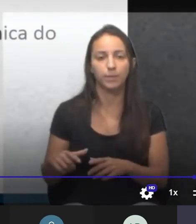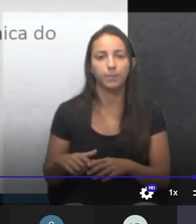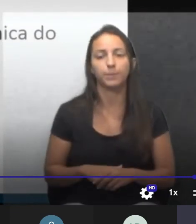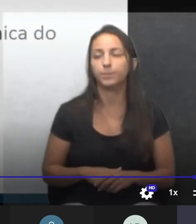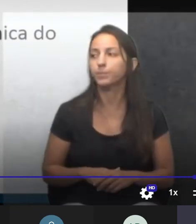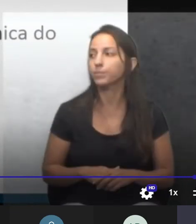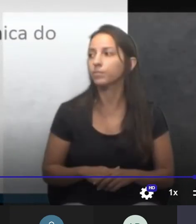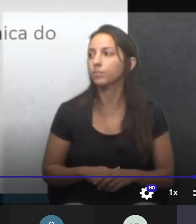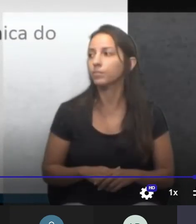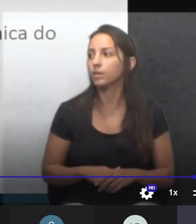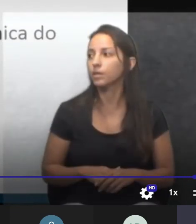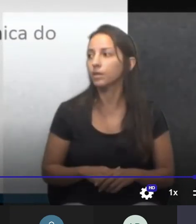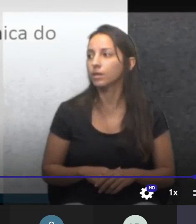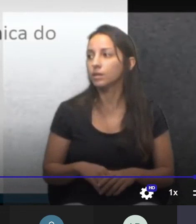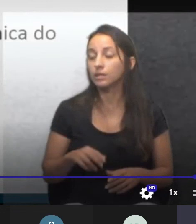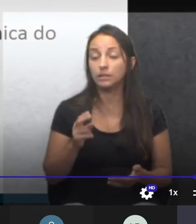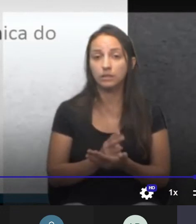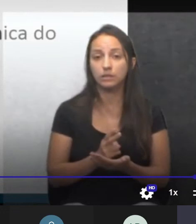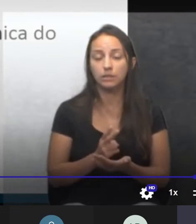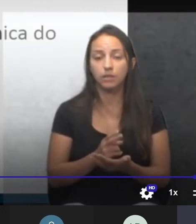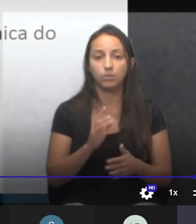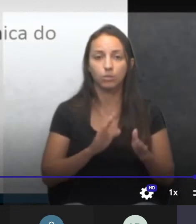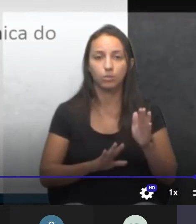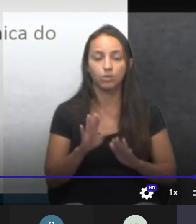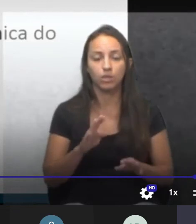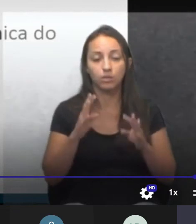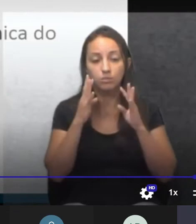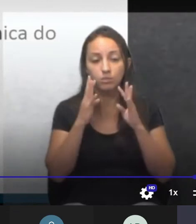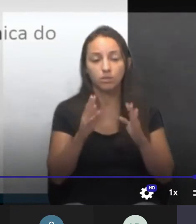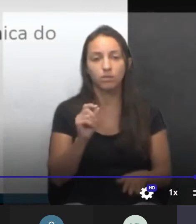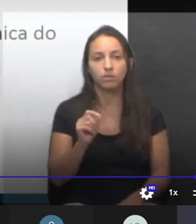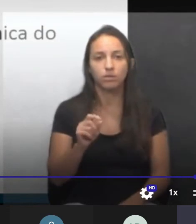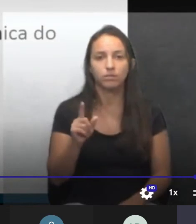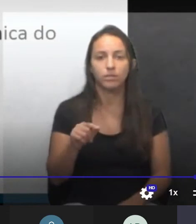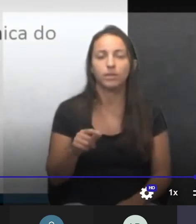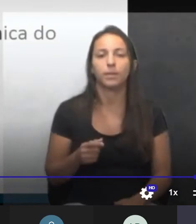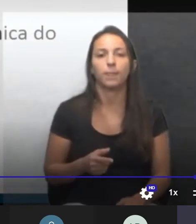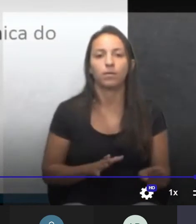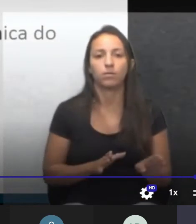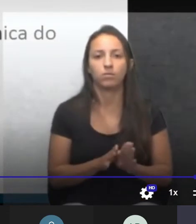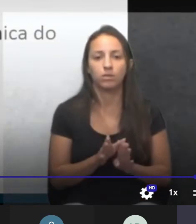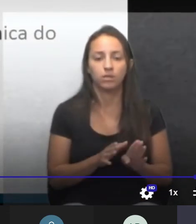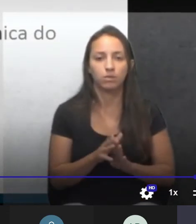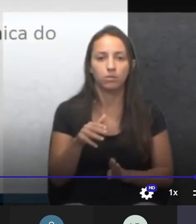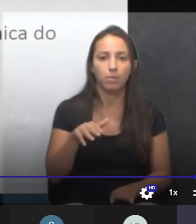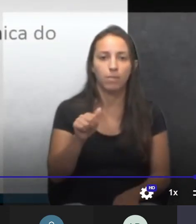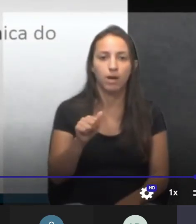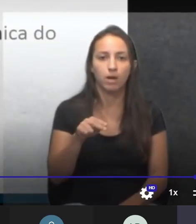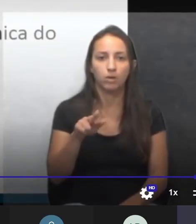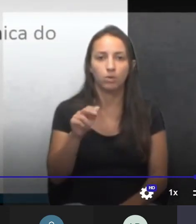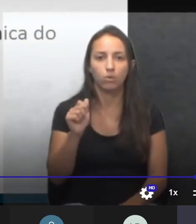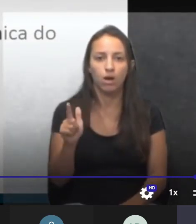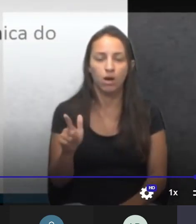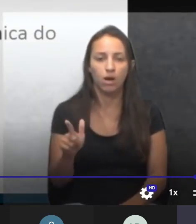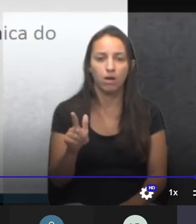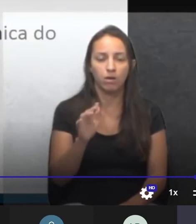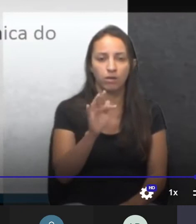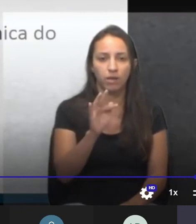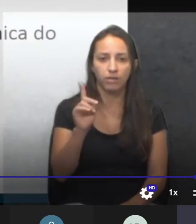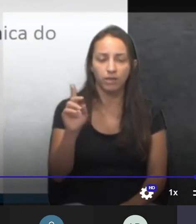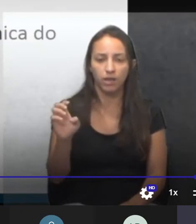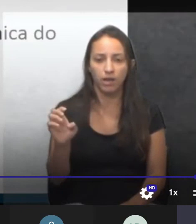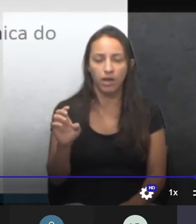alimentação, sempre tomando cuidado de observar aqui as orientações do Manual Técnico do